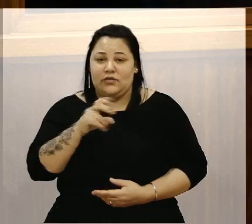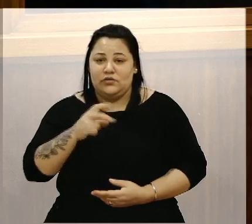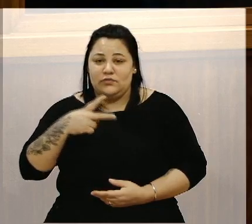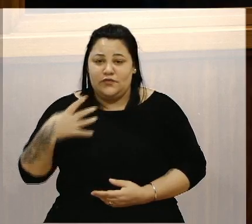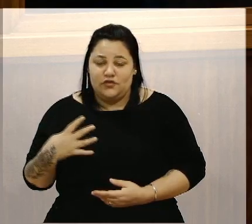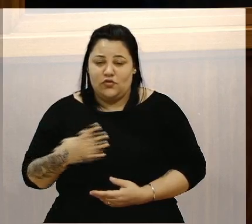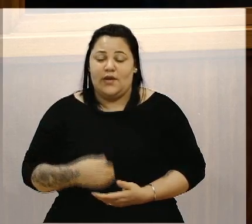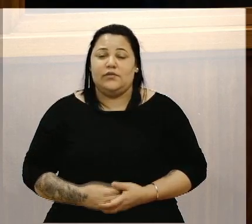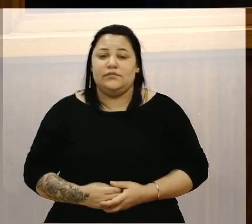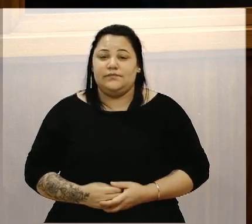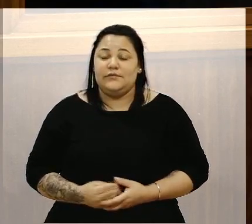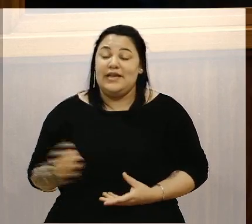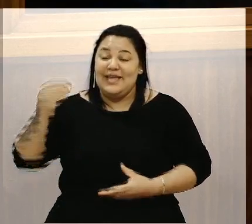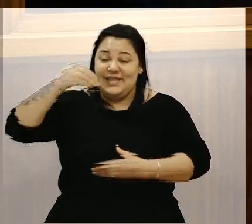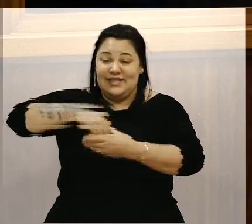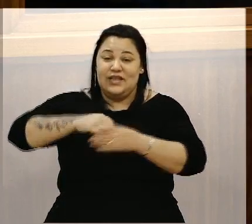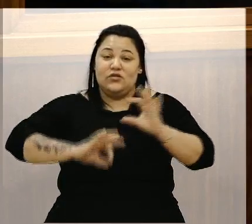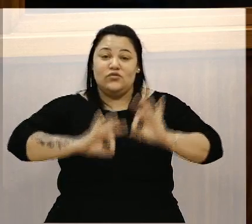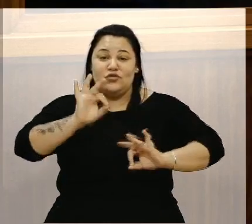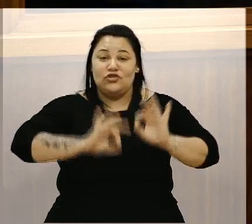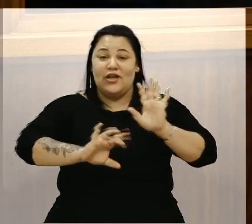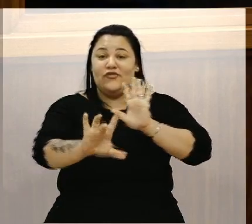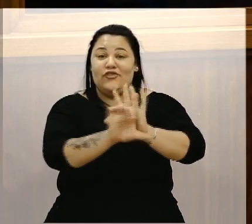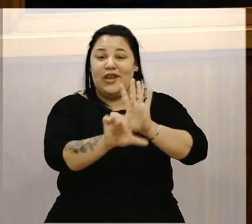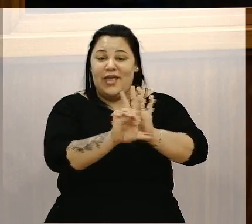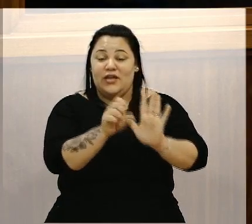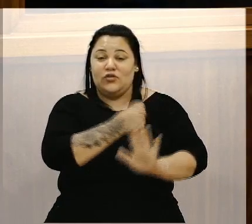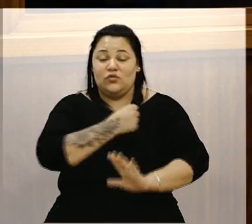194/2024, contendo o projeto de lei número